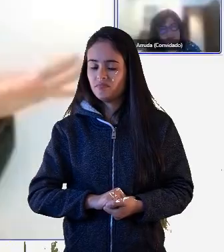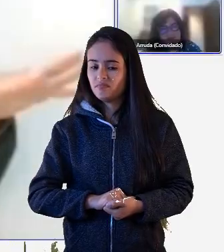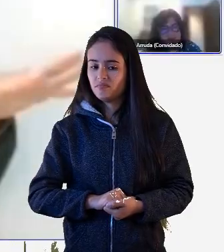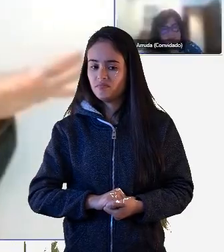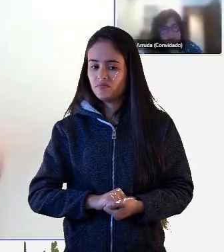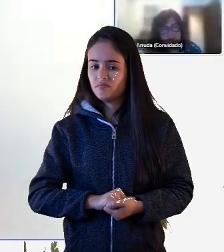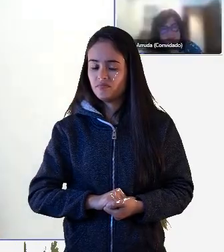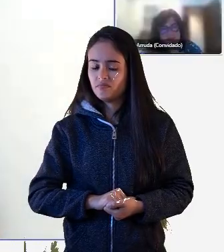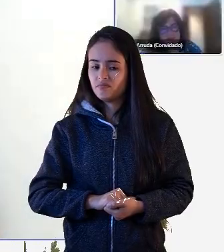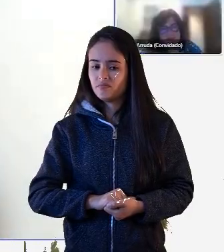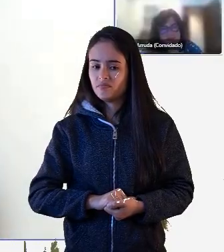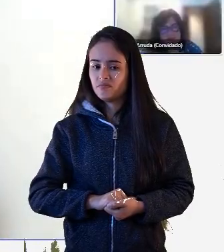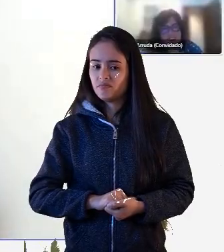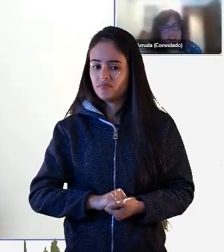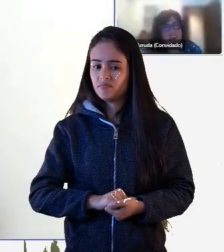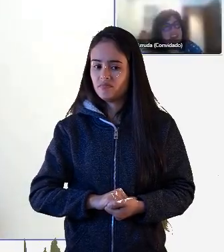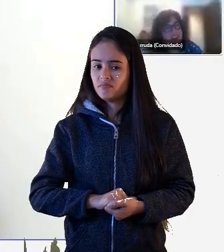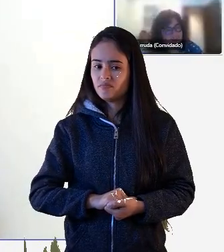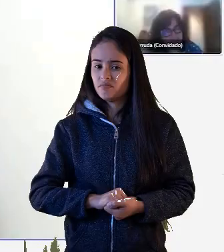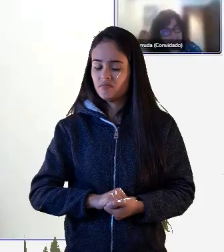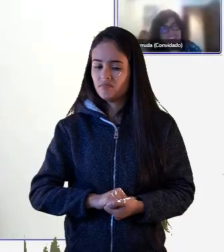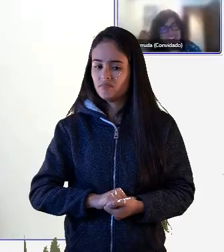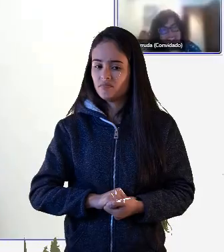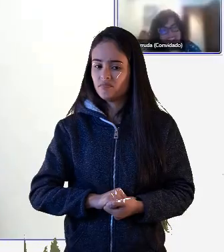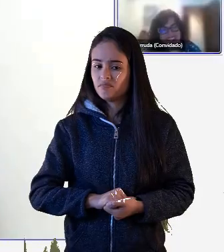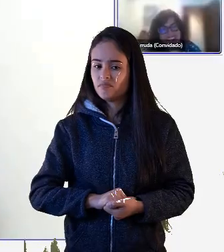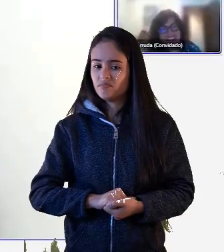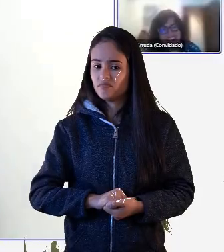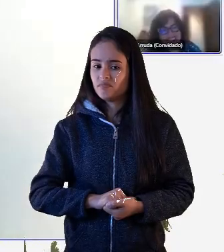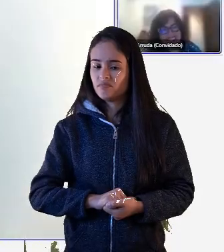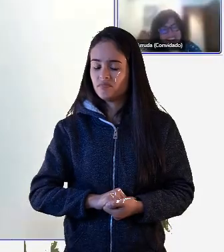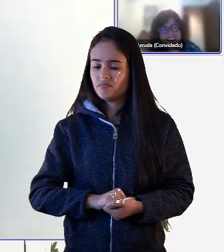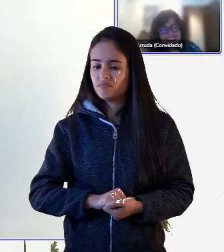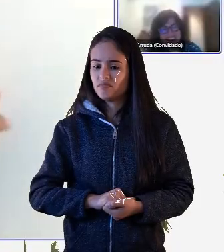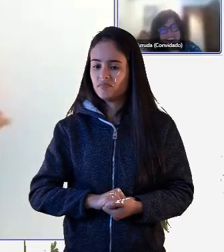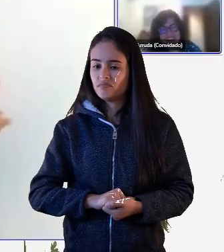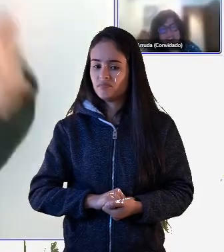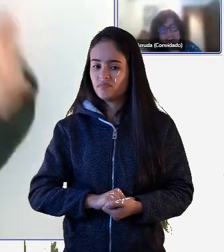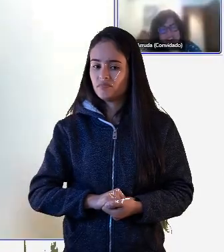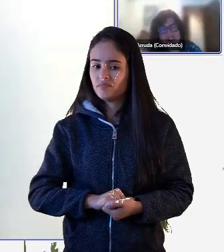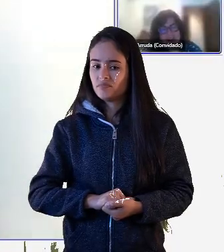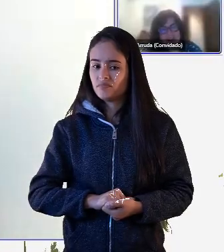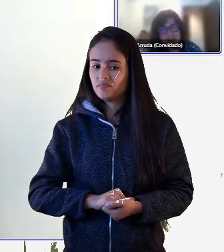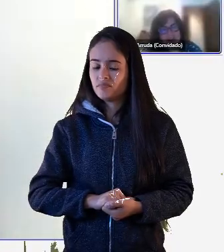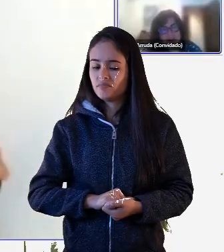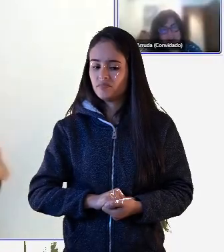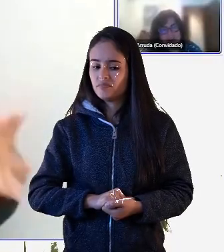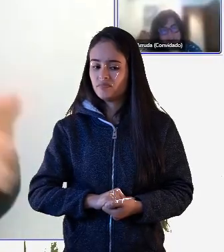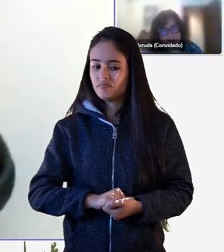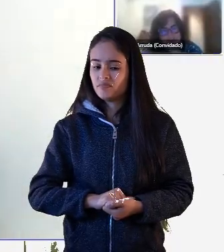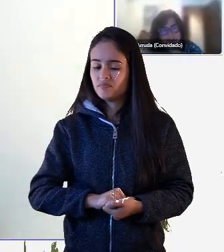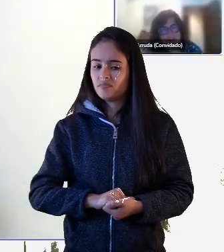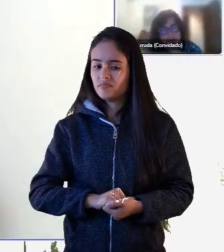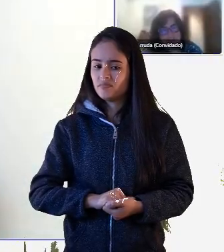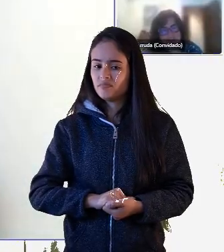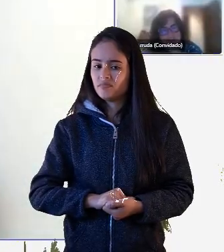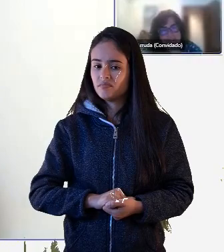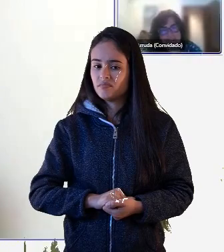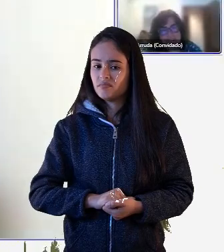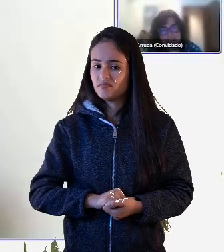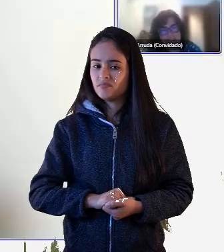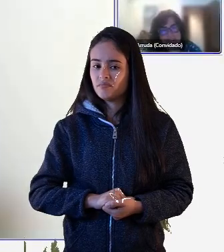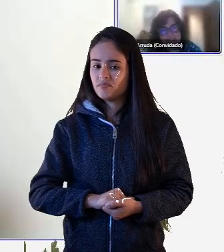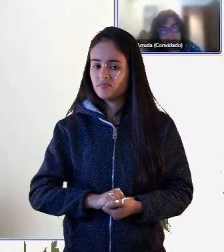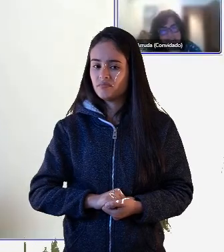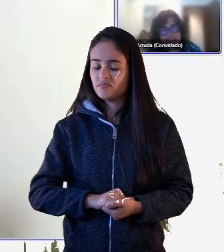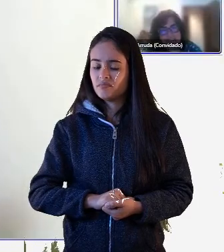é combatida, né? é combatido. O samba foi combatido, o machixe foi combatido, o